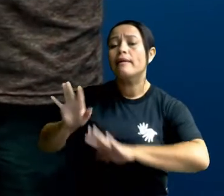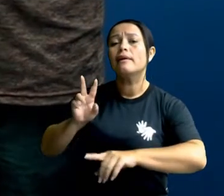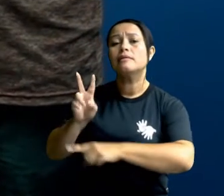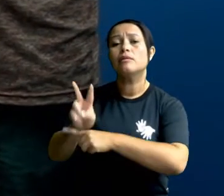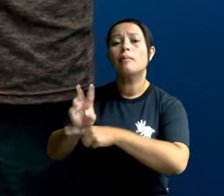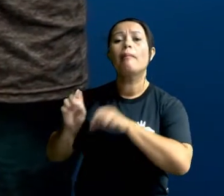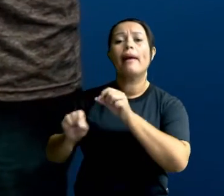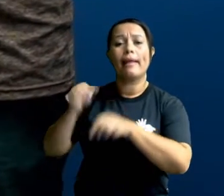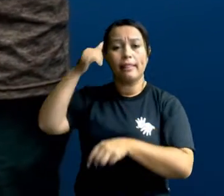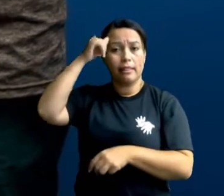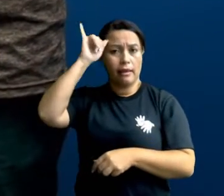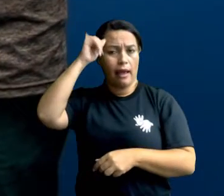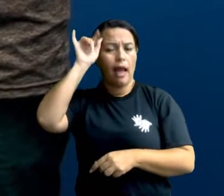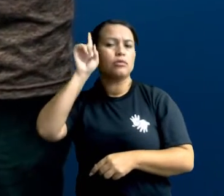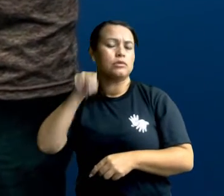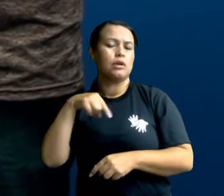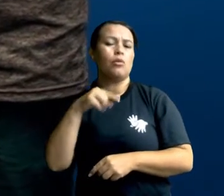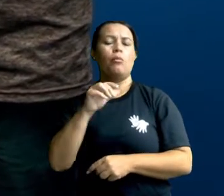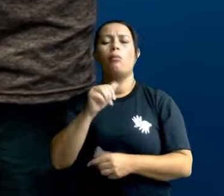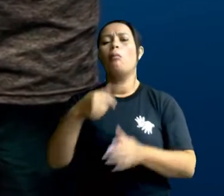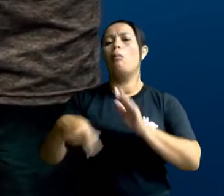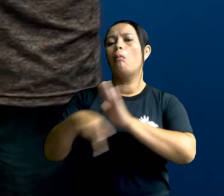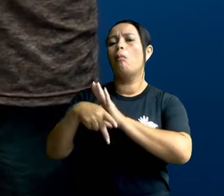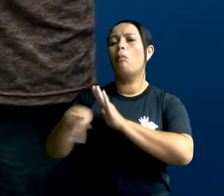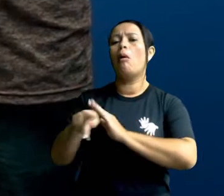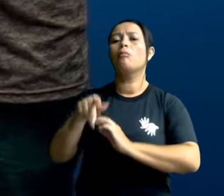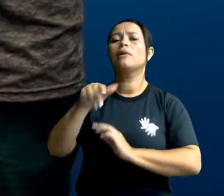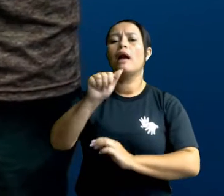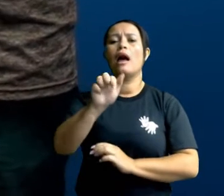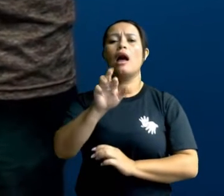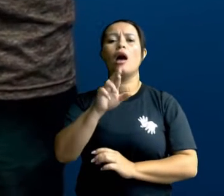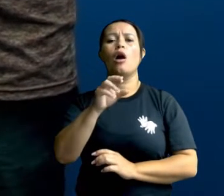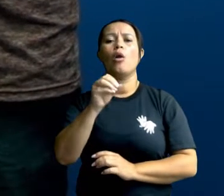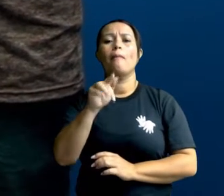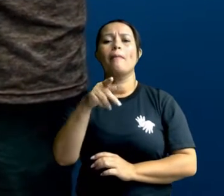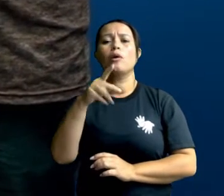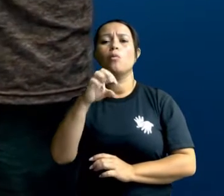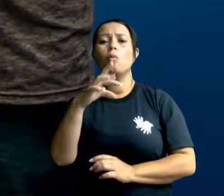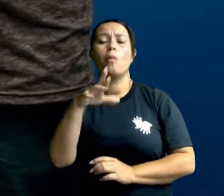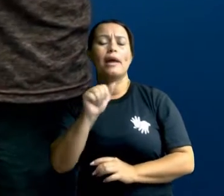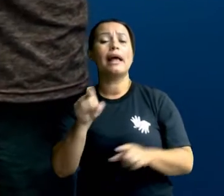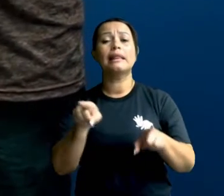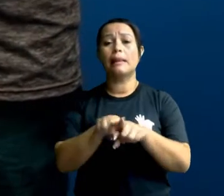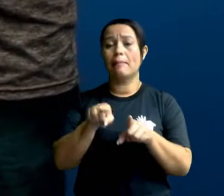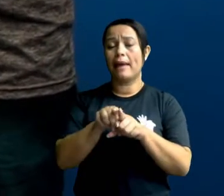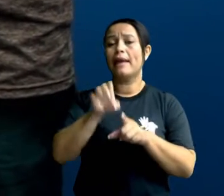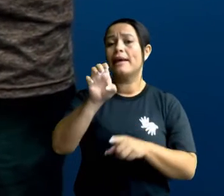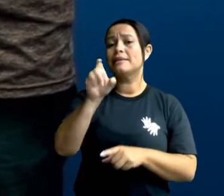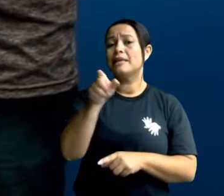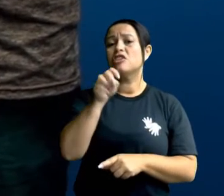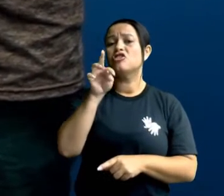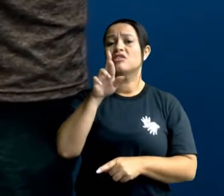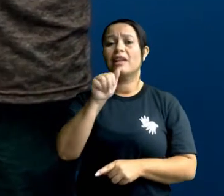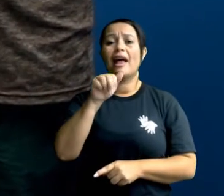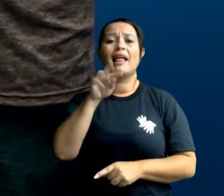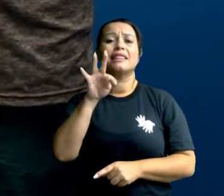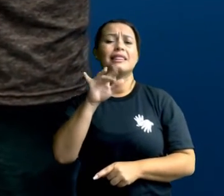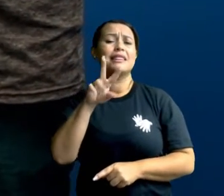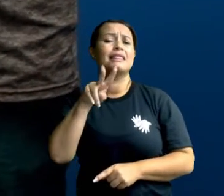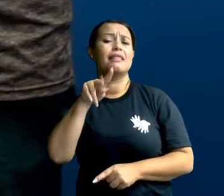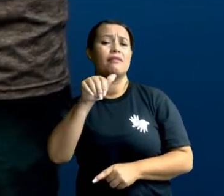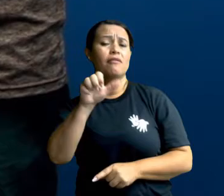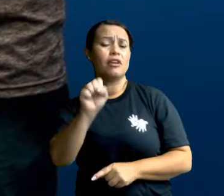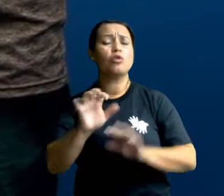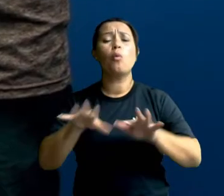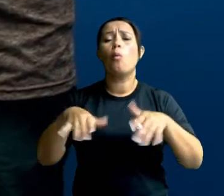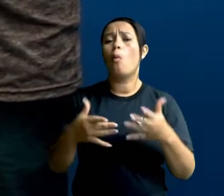Então, tudo isso são atividades da agropecuária. Também as atividades extrativas. Que atividades